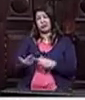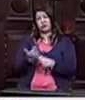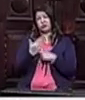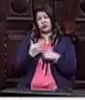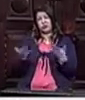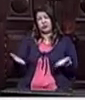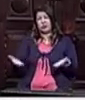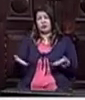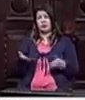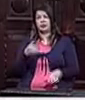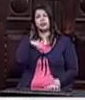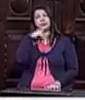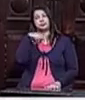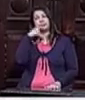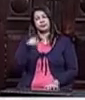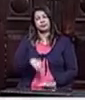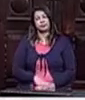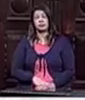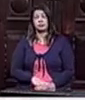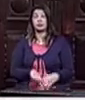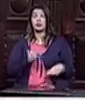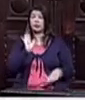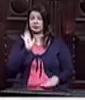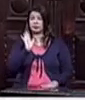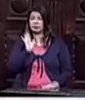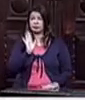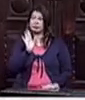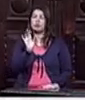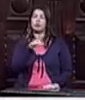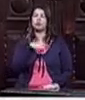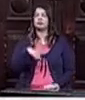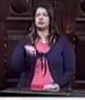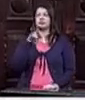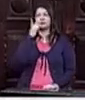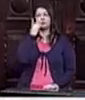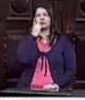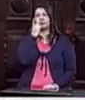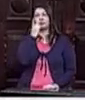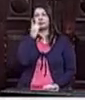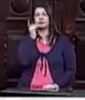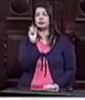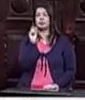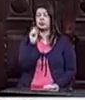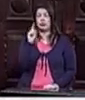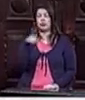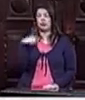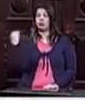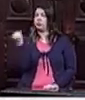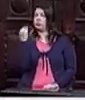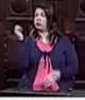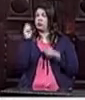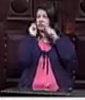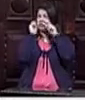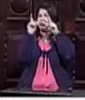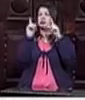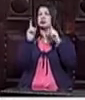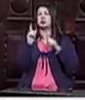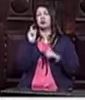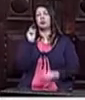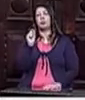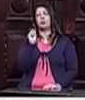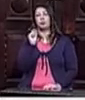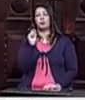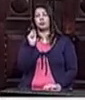diz respeito ao seu efeito prático. Mas, deputados, é importante chamar a atenção para o